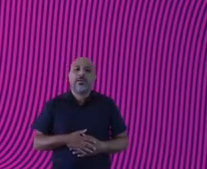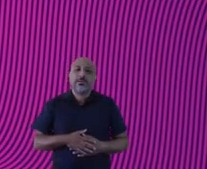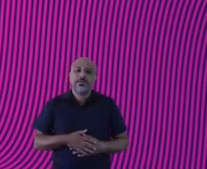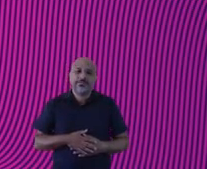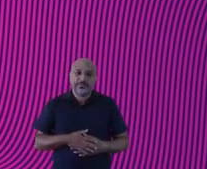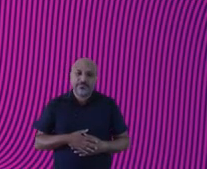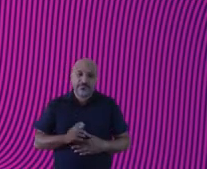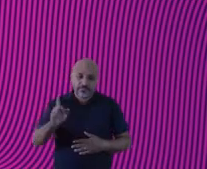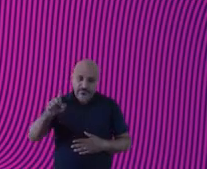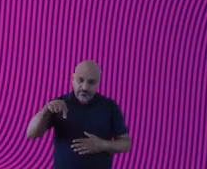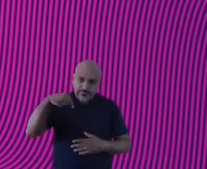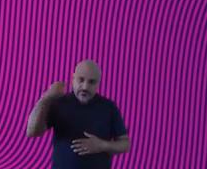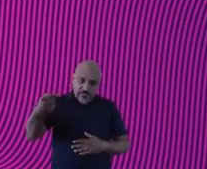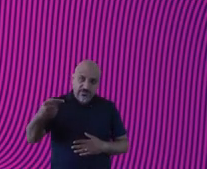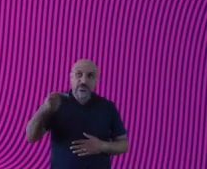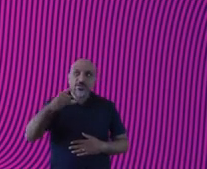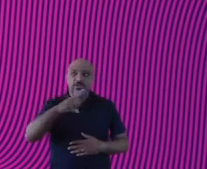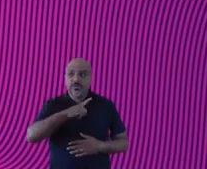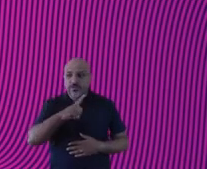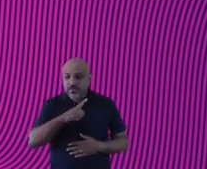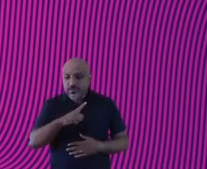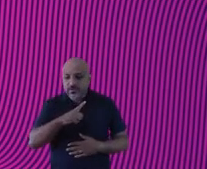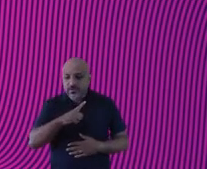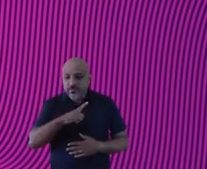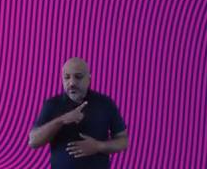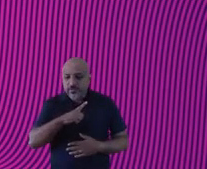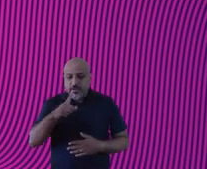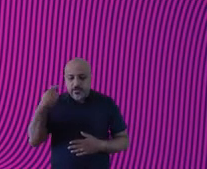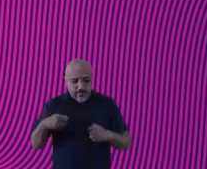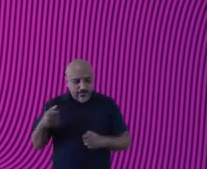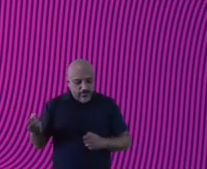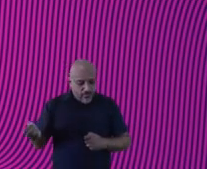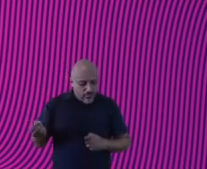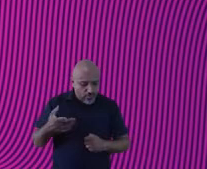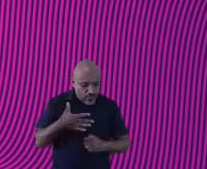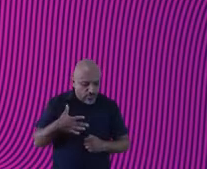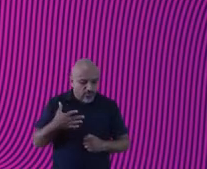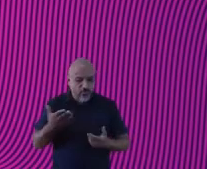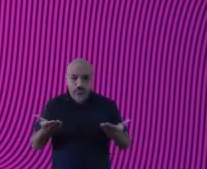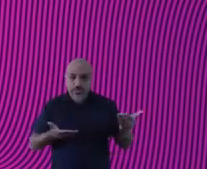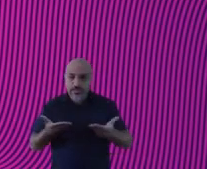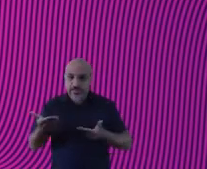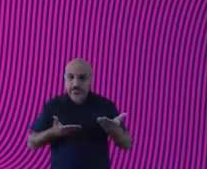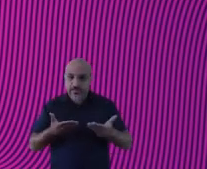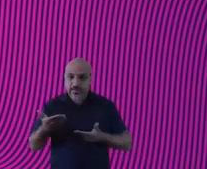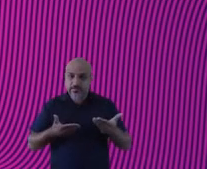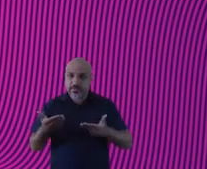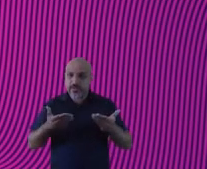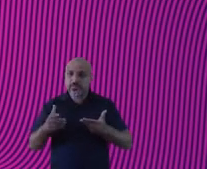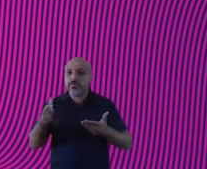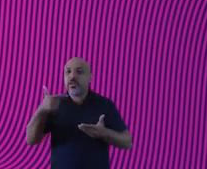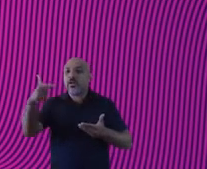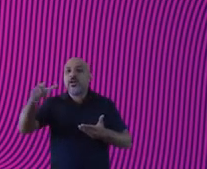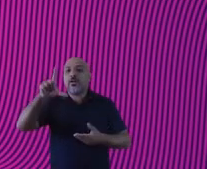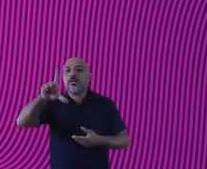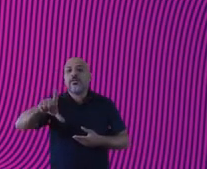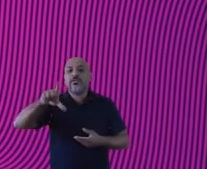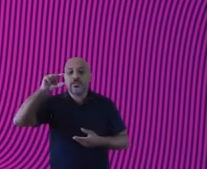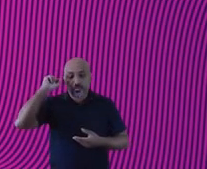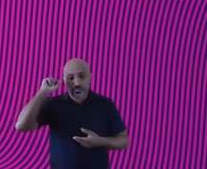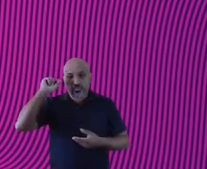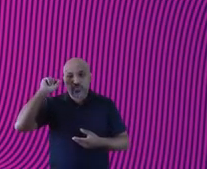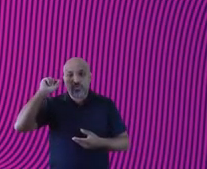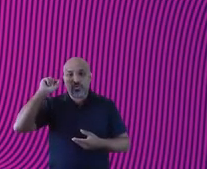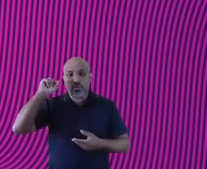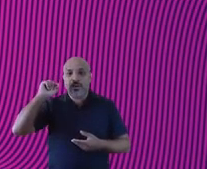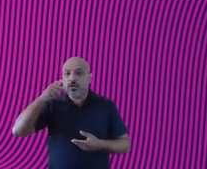diante disso se vê na necessidade de um novo tratamento. E diante das opções, acho